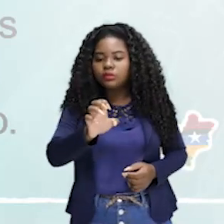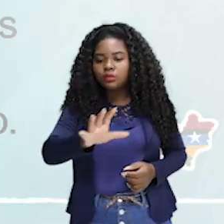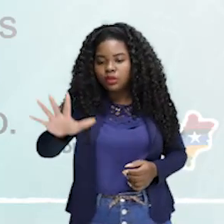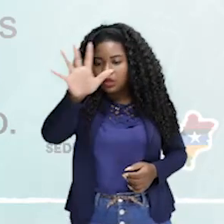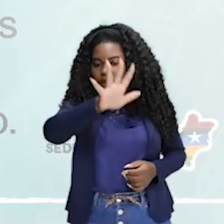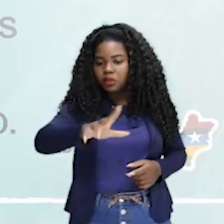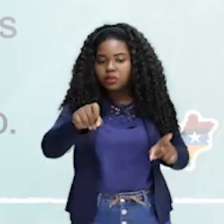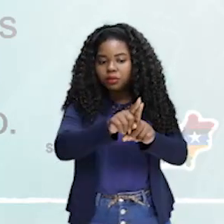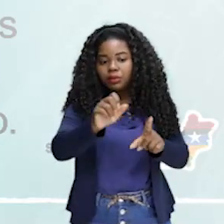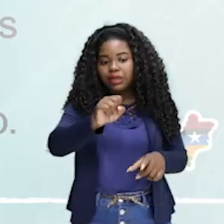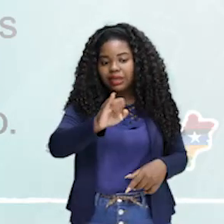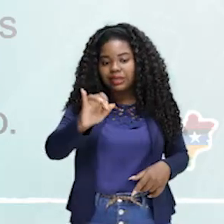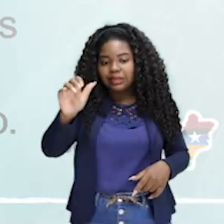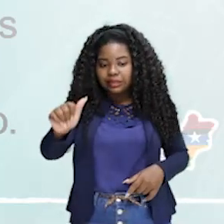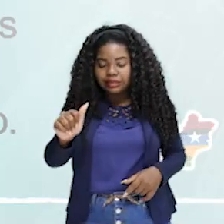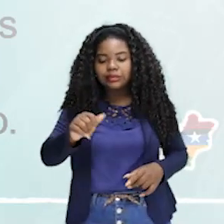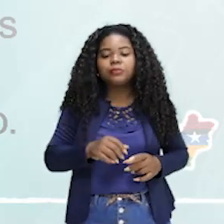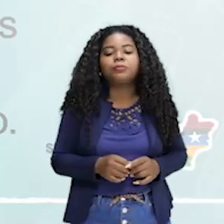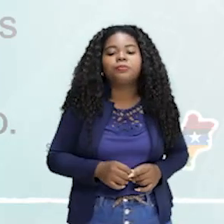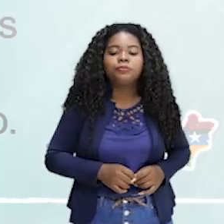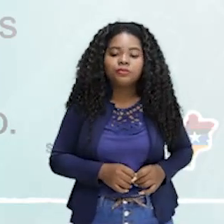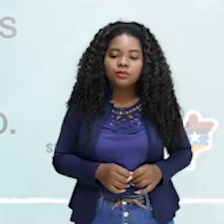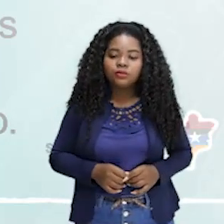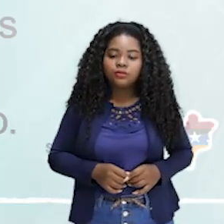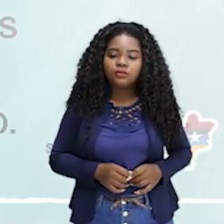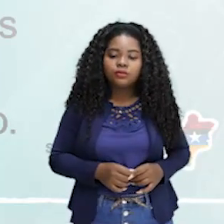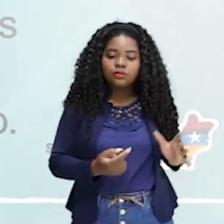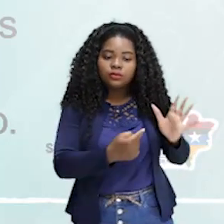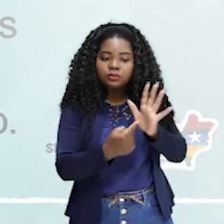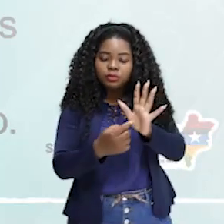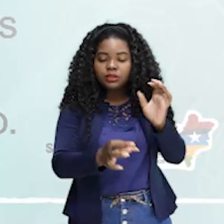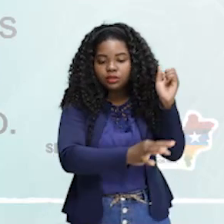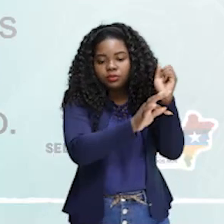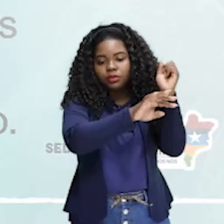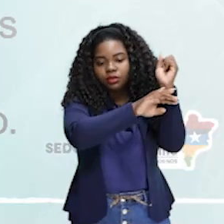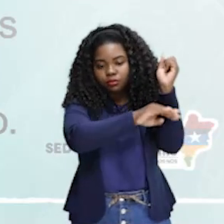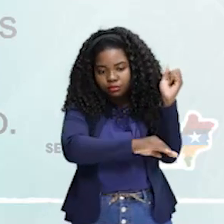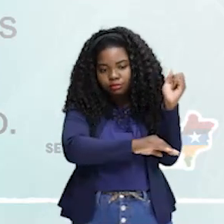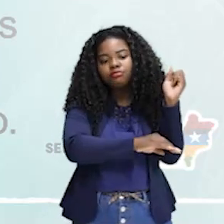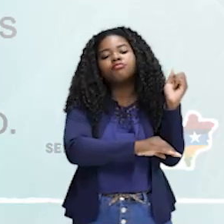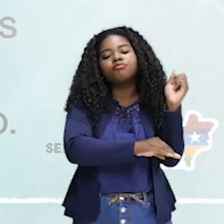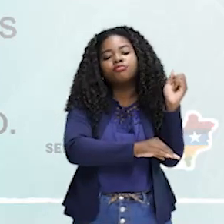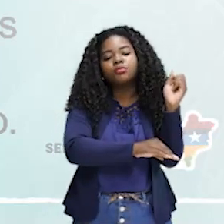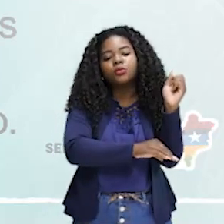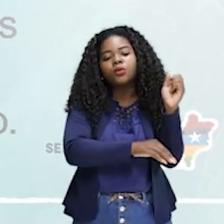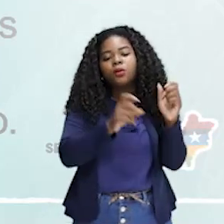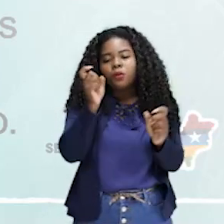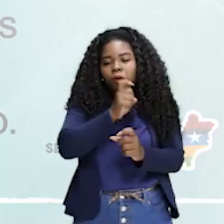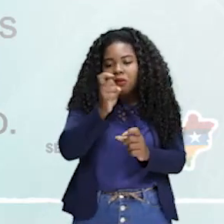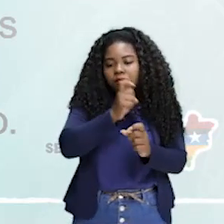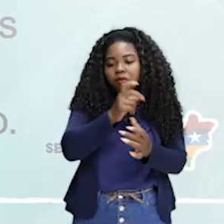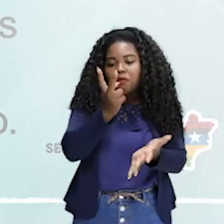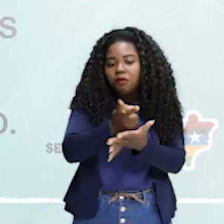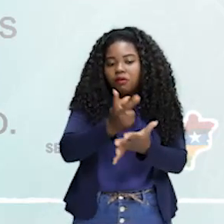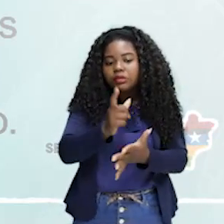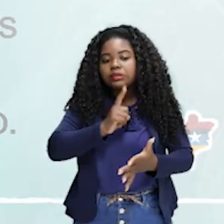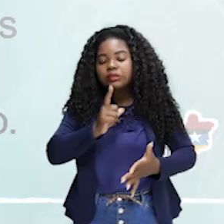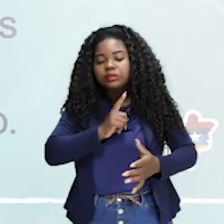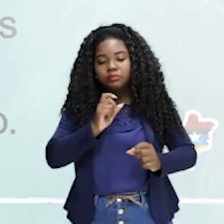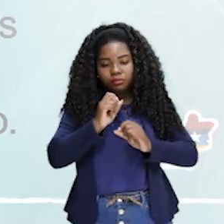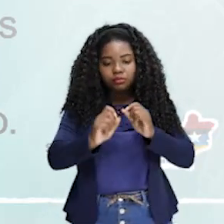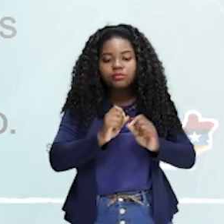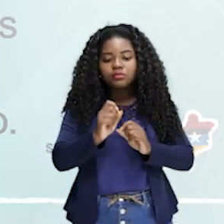e em partes descongeladas da Antártida, né? Apresenta temperaturas baixas o ano todo, né? O inverno é bastante severo e o verão também é